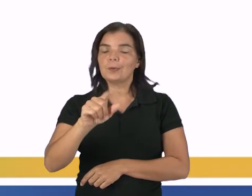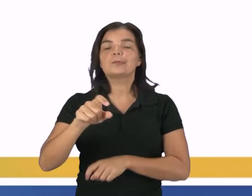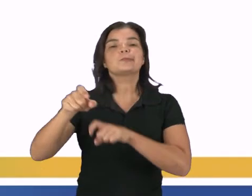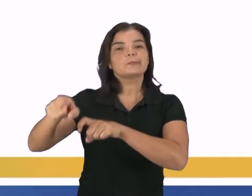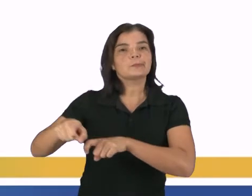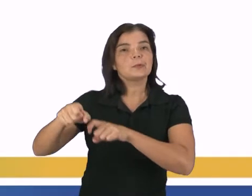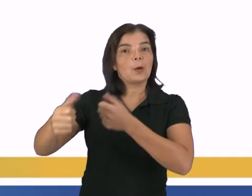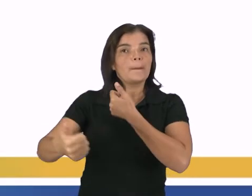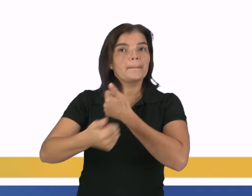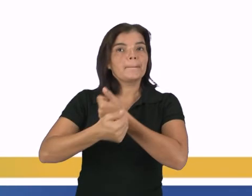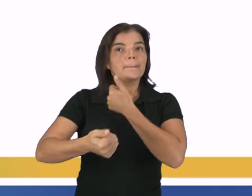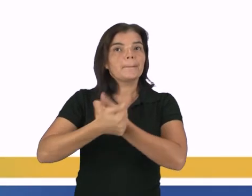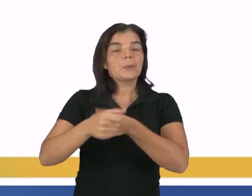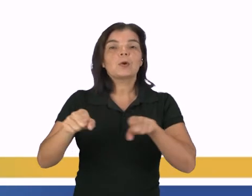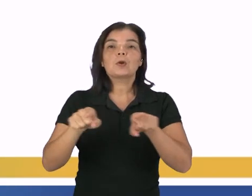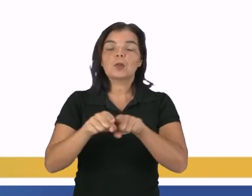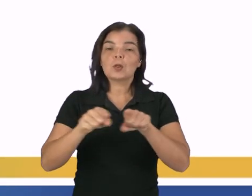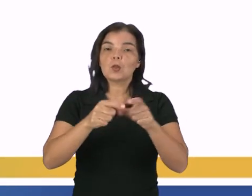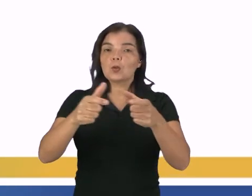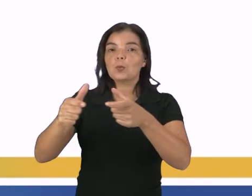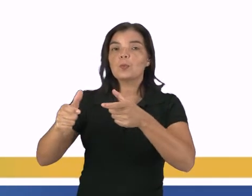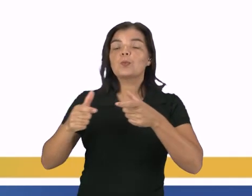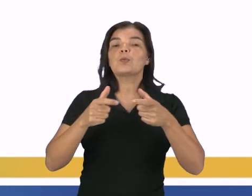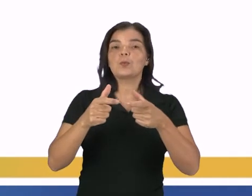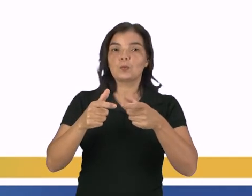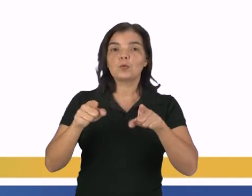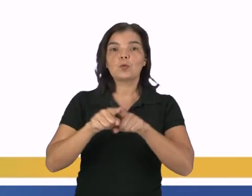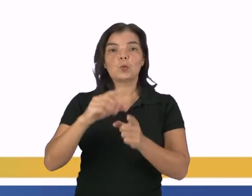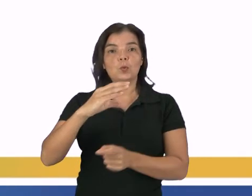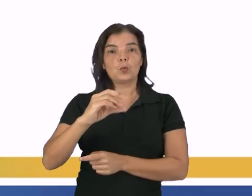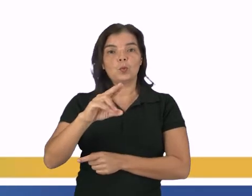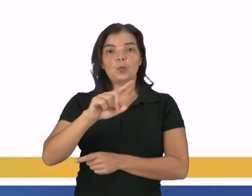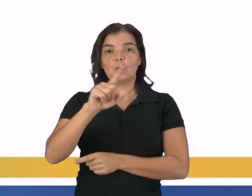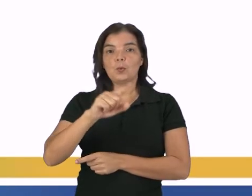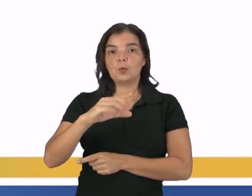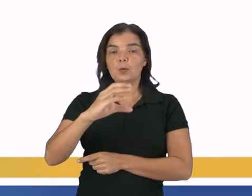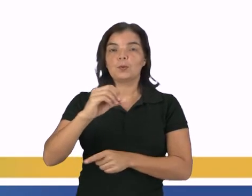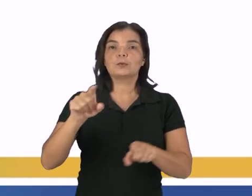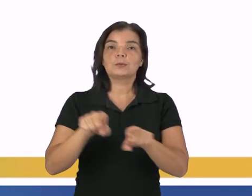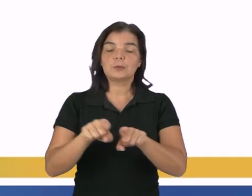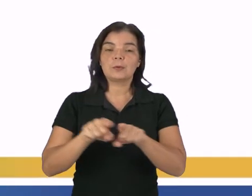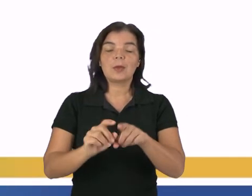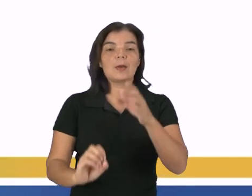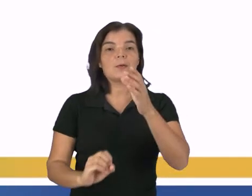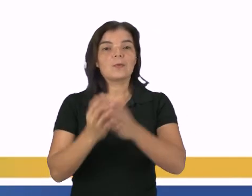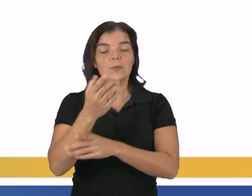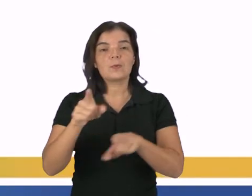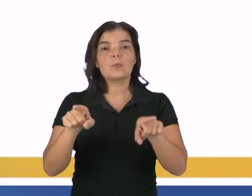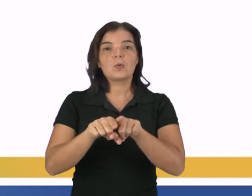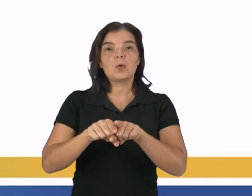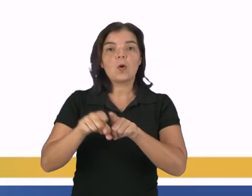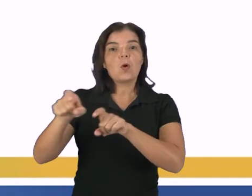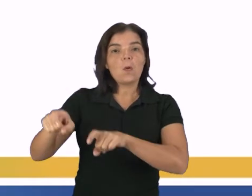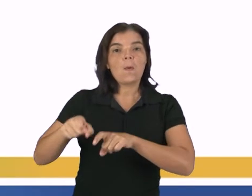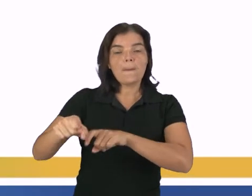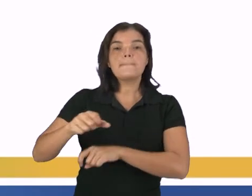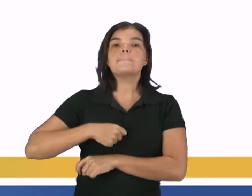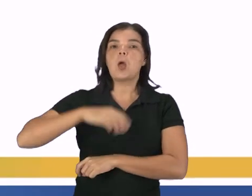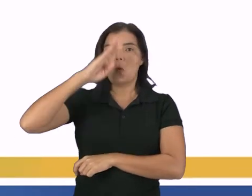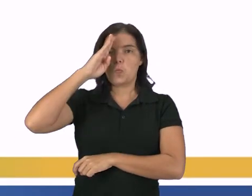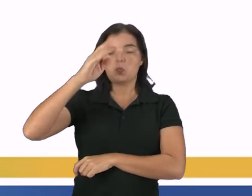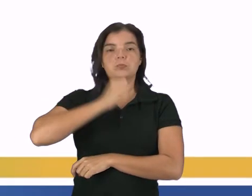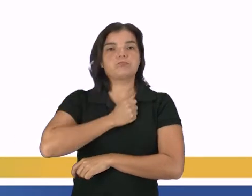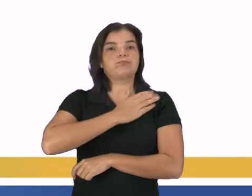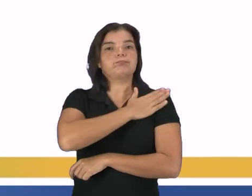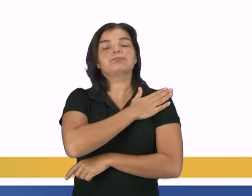também fica próximo ali da região de Cusco, que funcionava como um campo militar